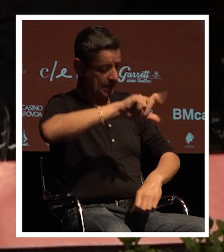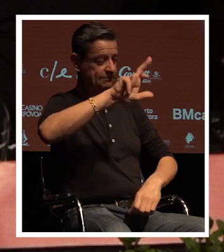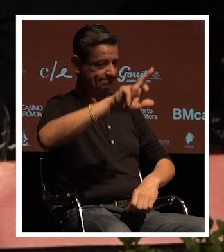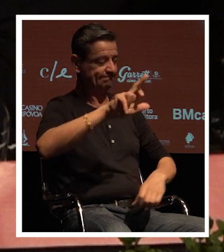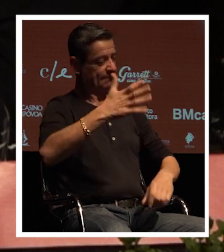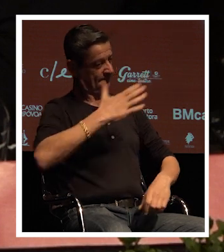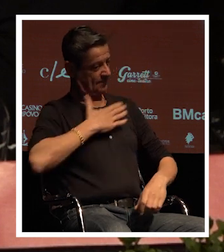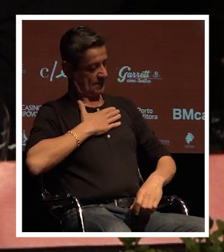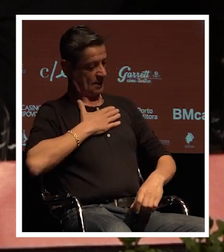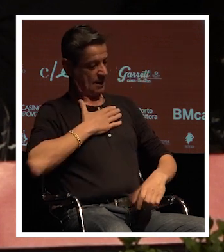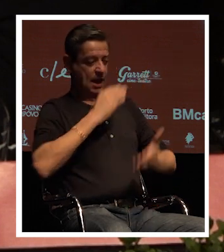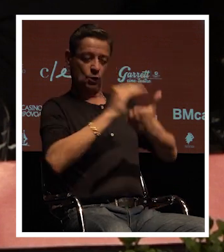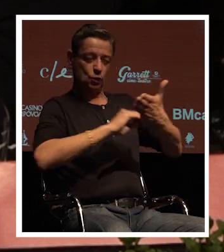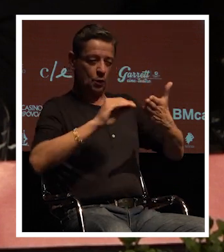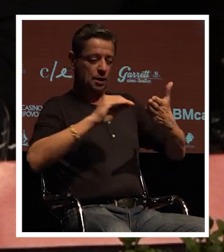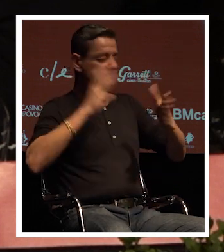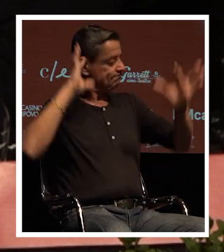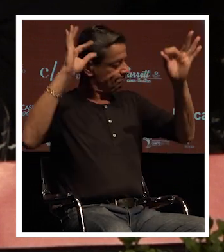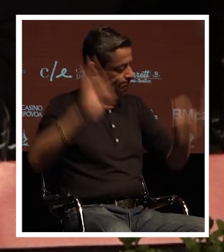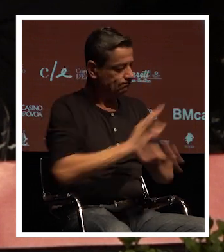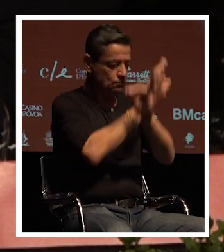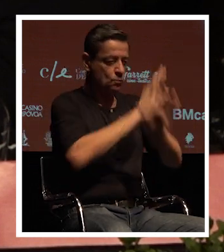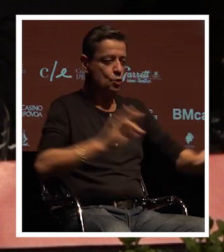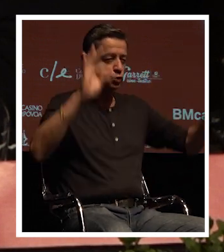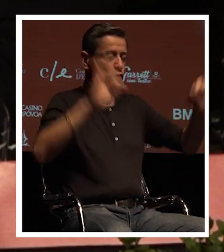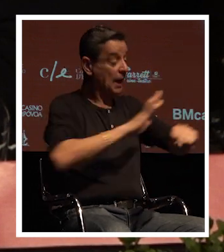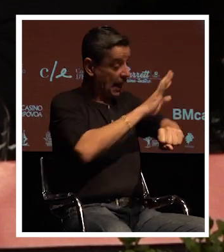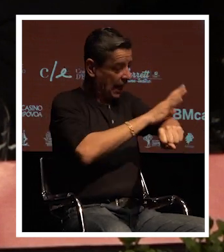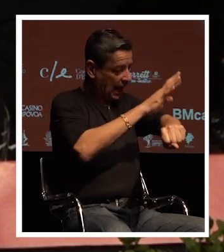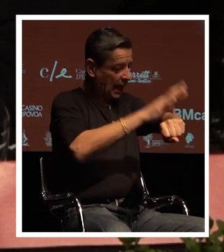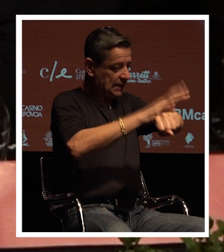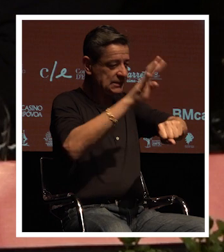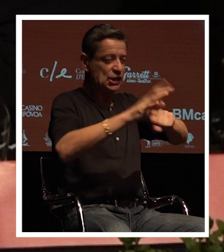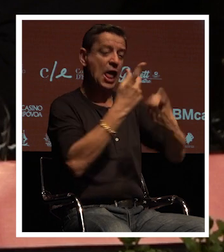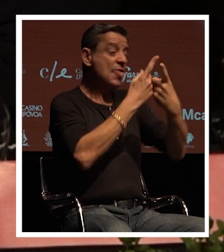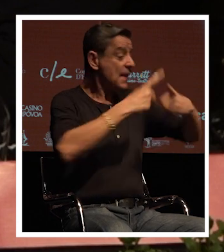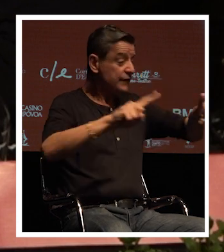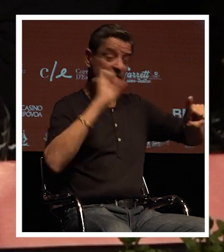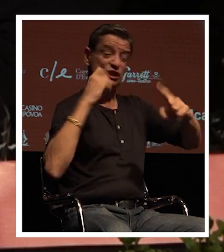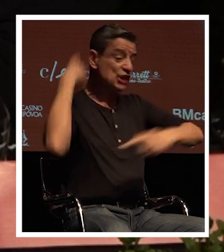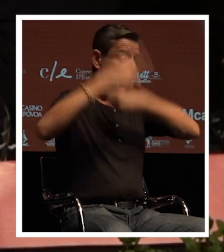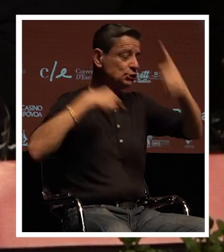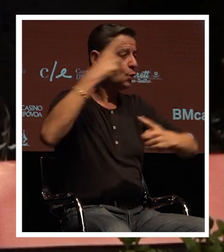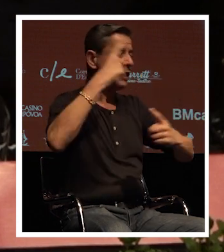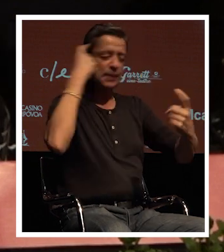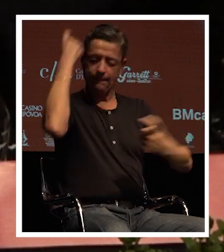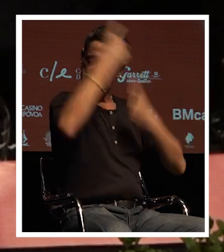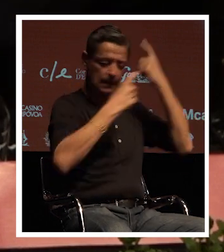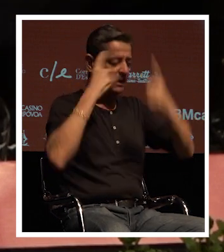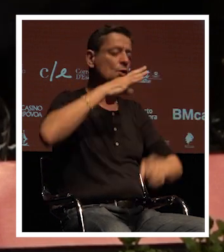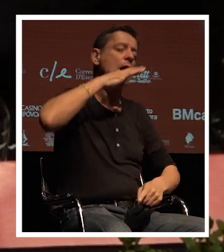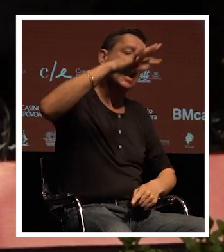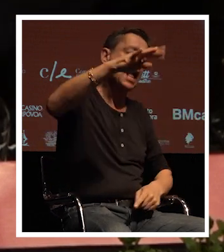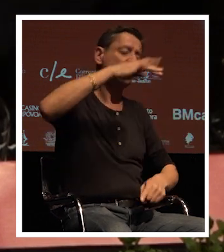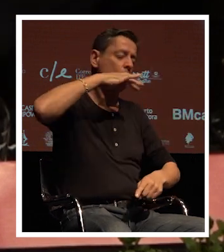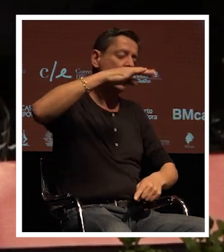hoje autores de letras de músicas que deram alimento às raízes de diferentes gerações de pensamento que cantaram e